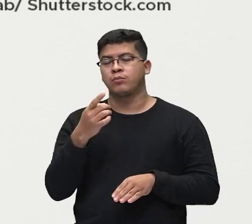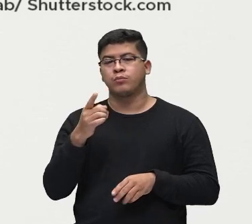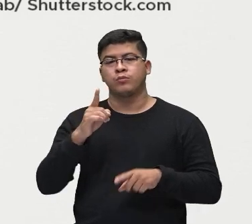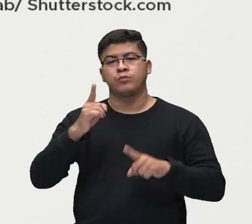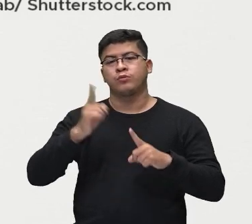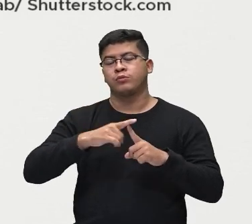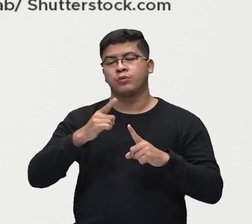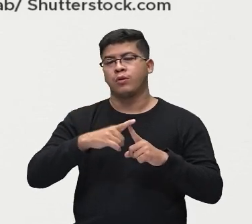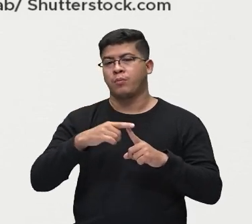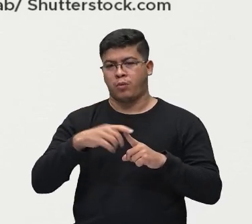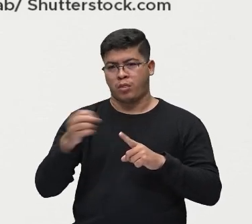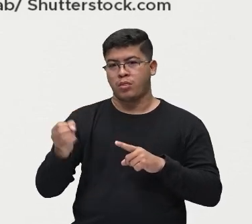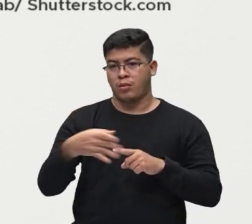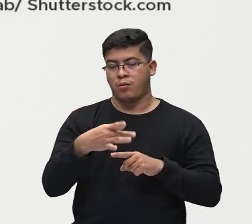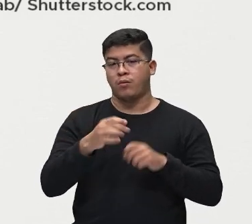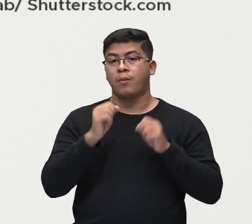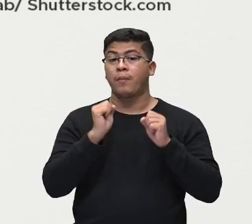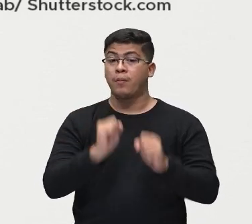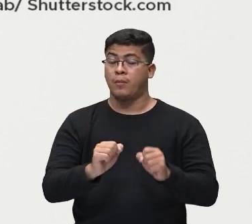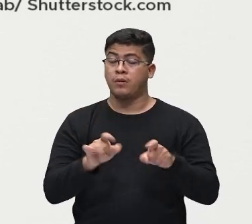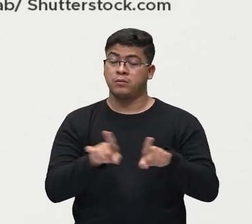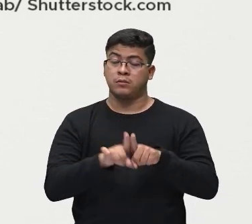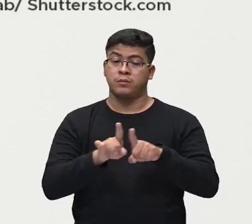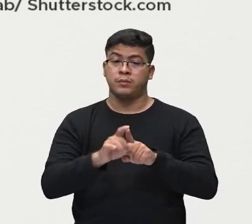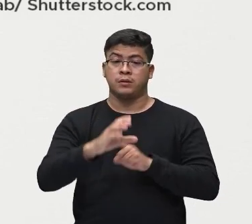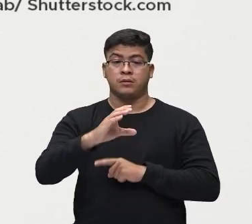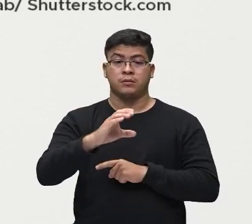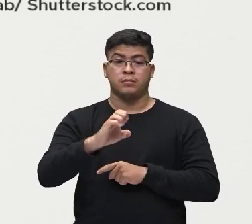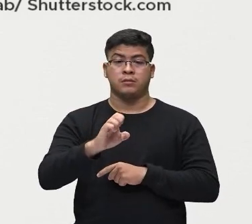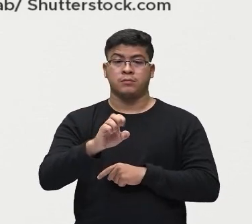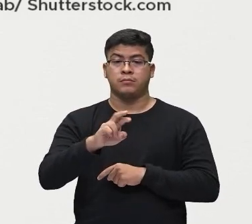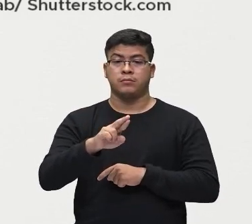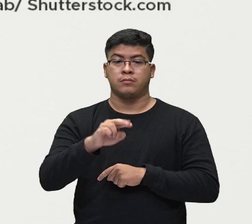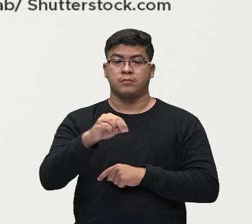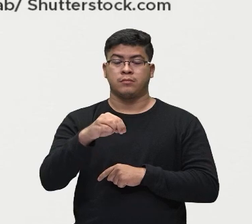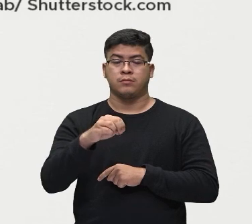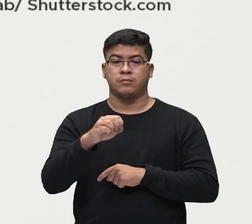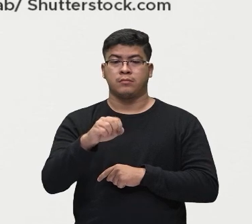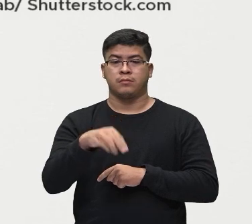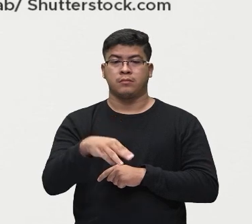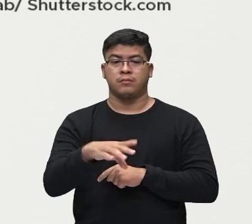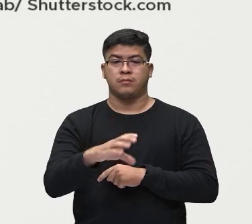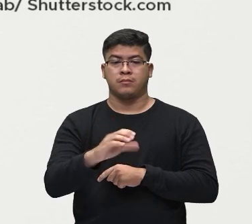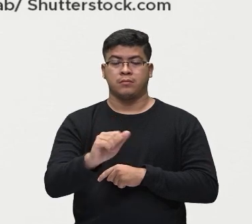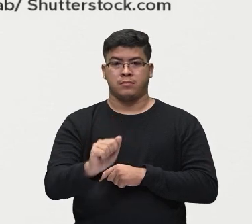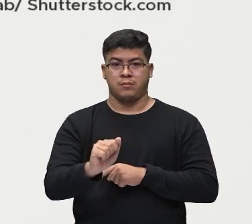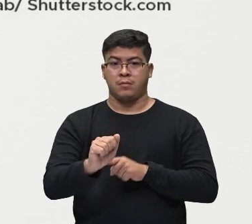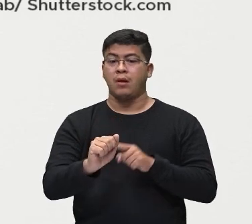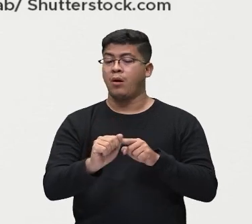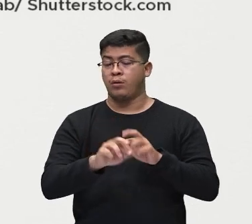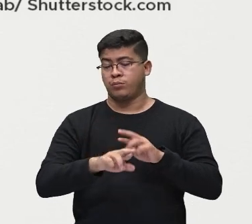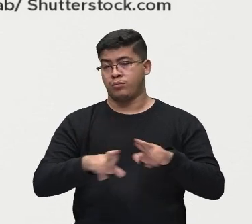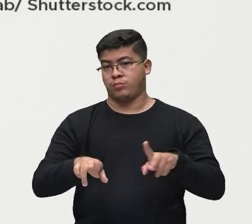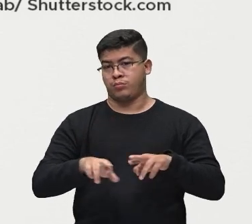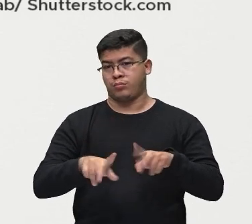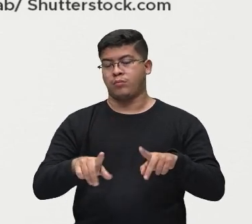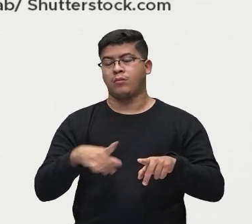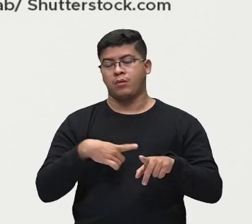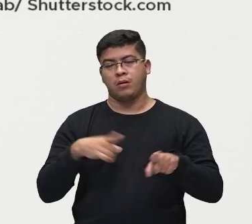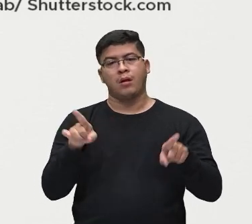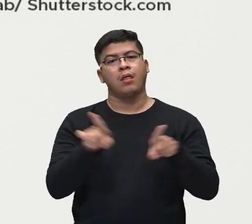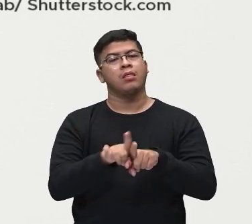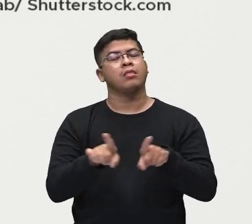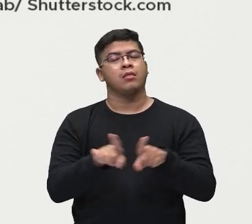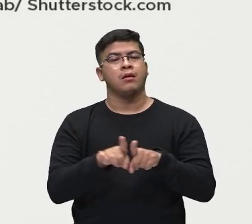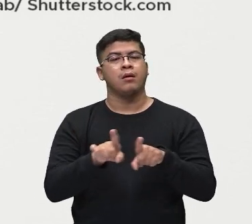ser de cerâmica. Então, por mais que seja diferente a base desse material, que é